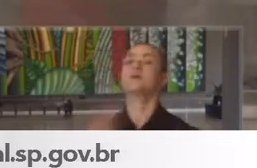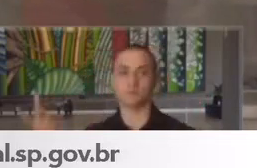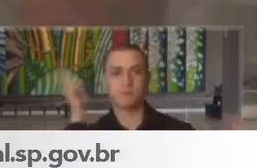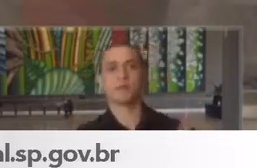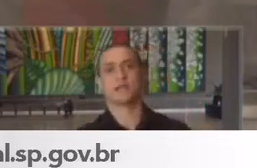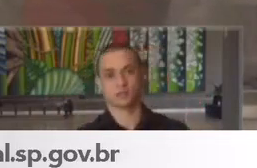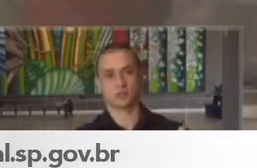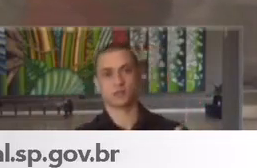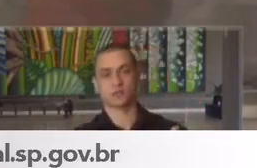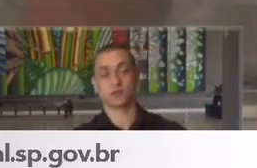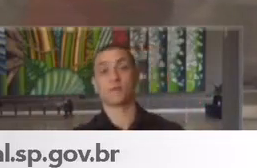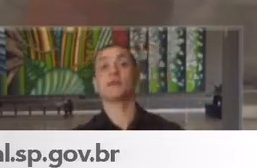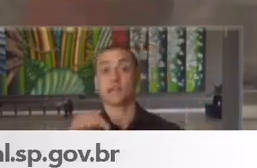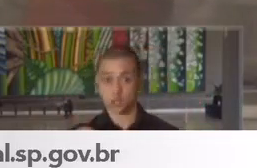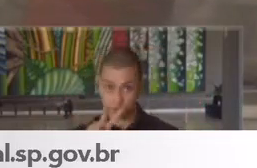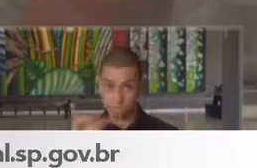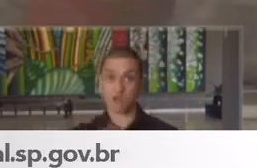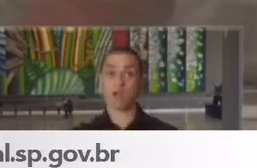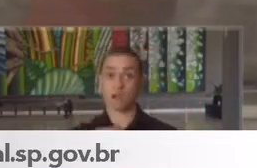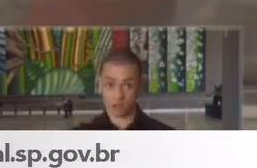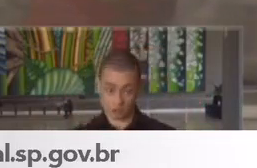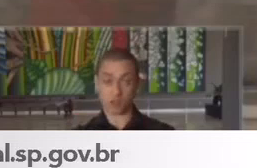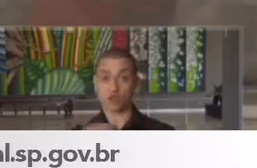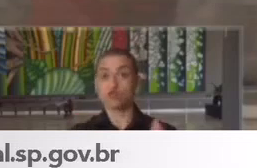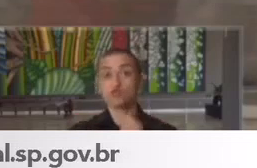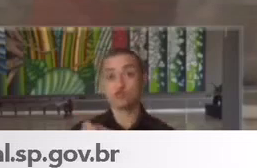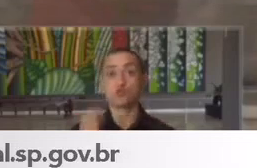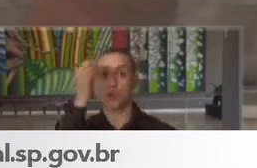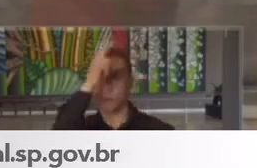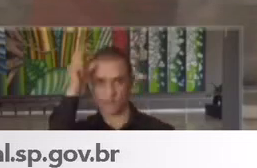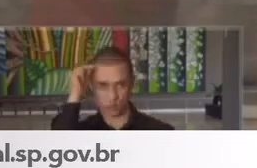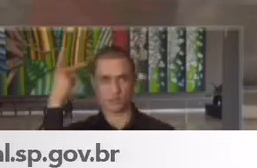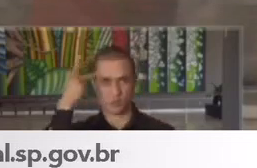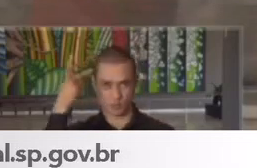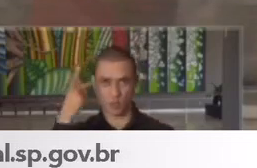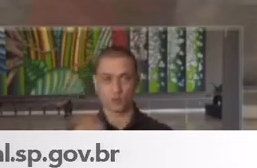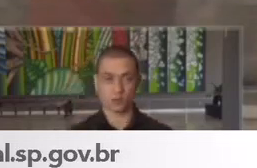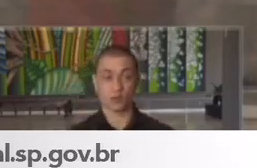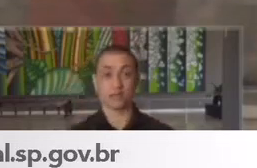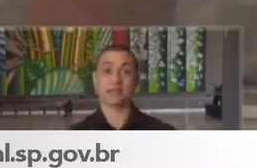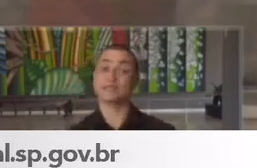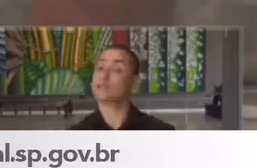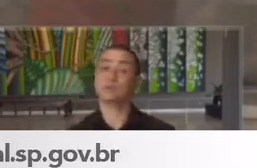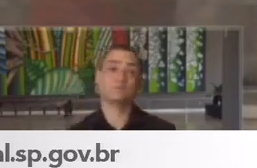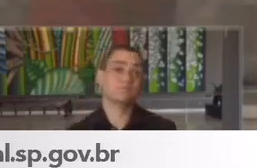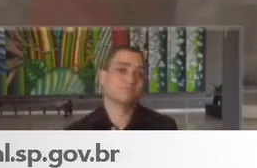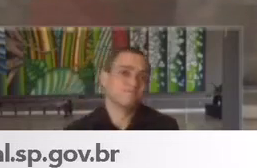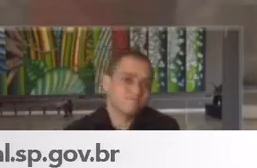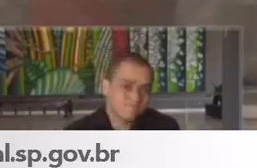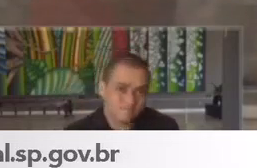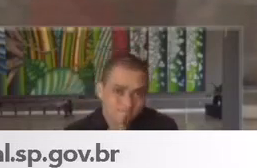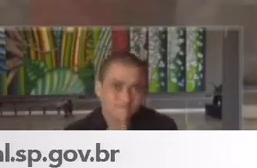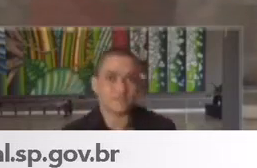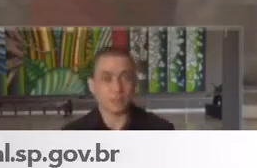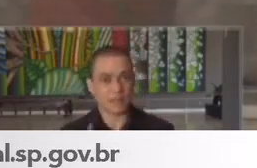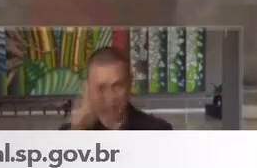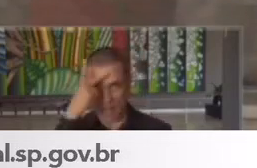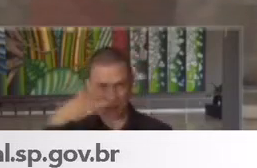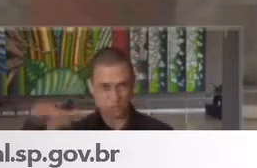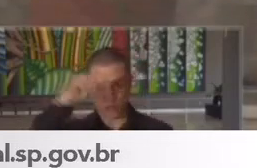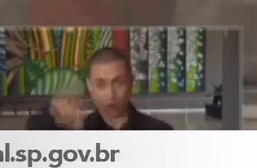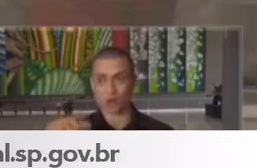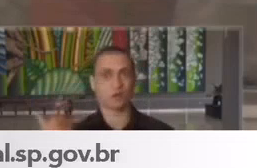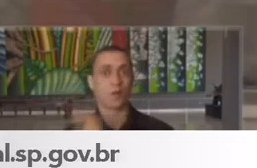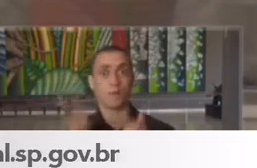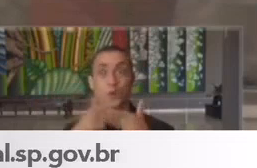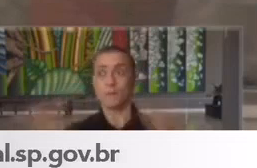lei. Isso será feito em conjunto com a Prefeitura de São Paulo. E lamento também que pessoas, numa circunstância como essa, de